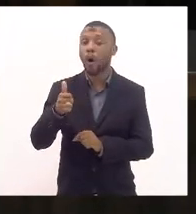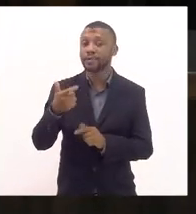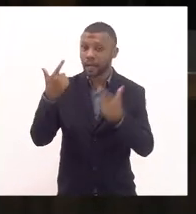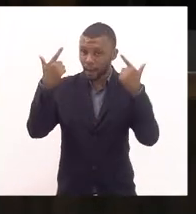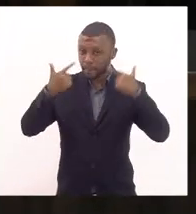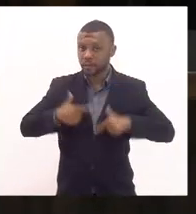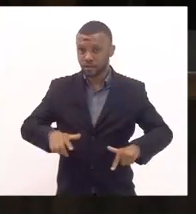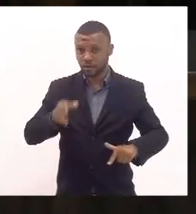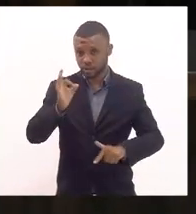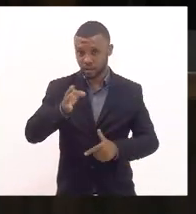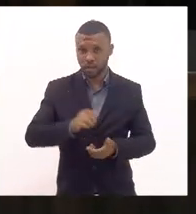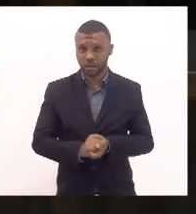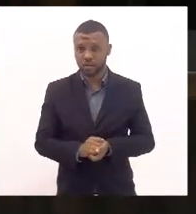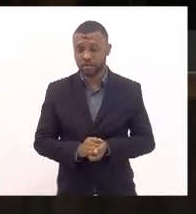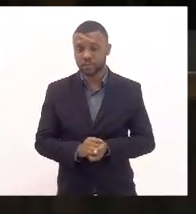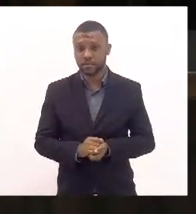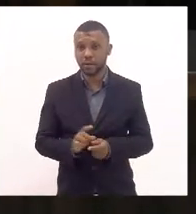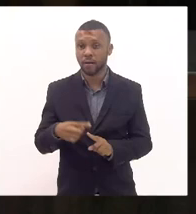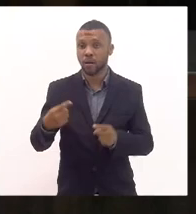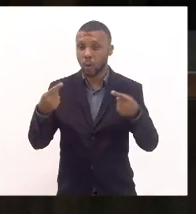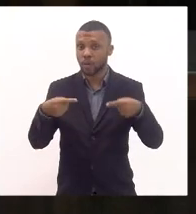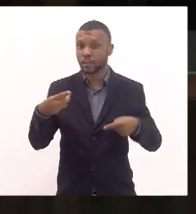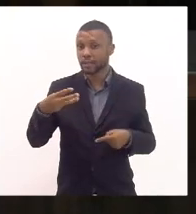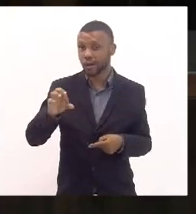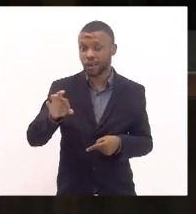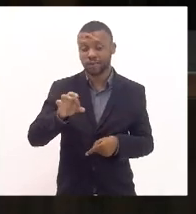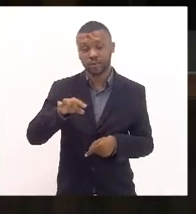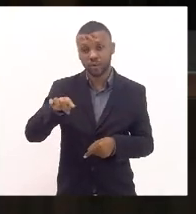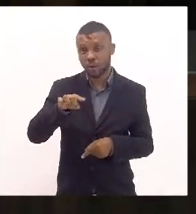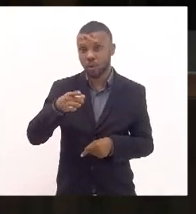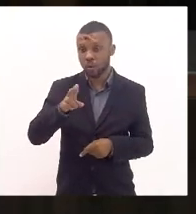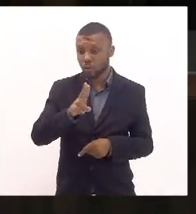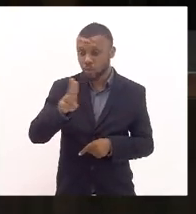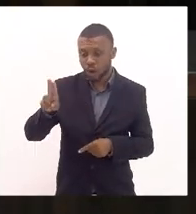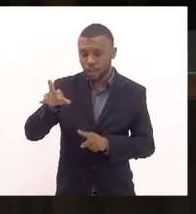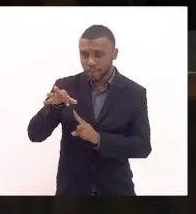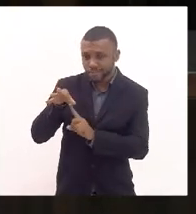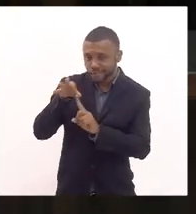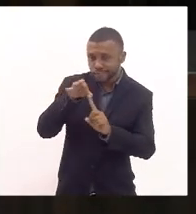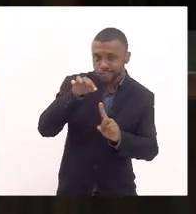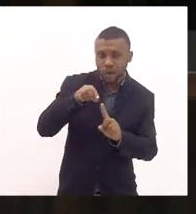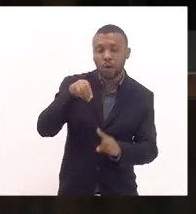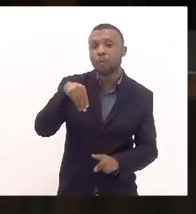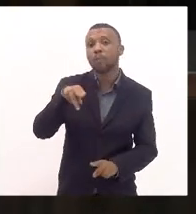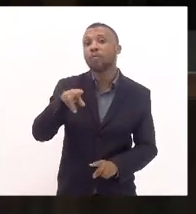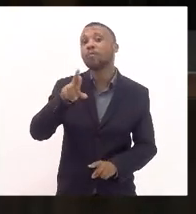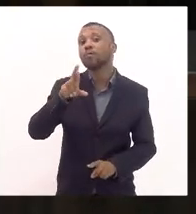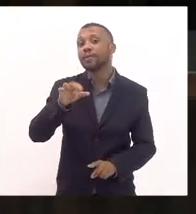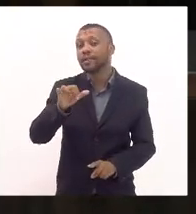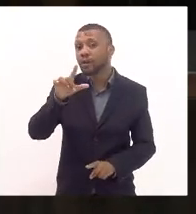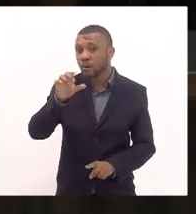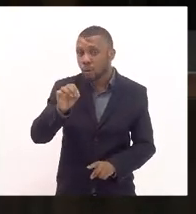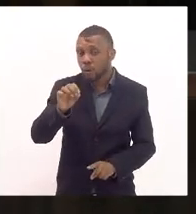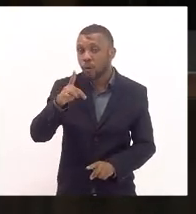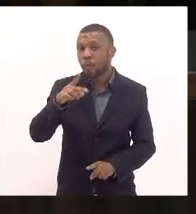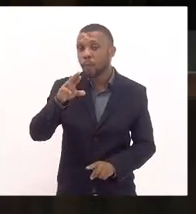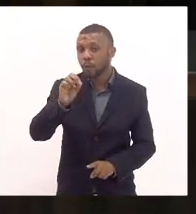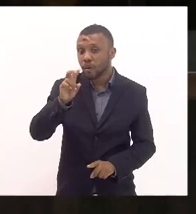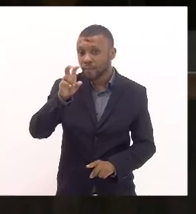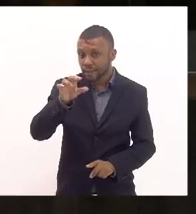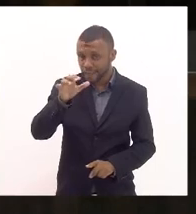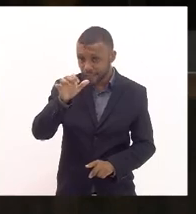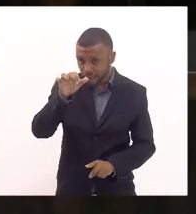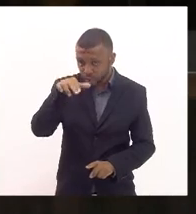abstenções 39 Está aprovado o nome do seu amor Lilo Provence Provence ano